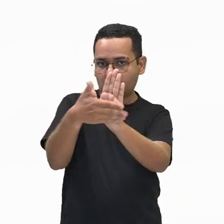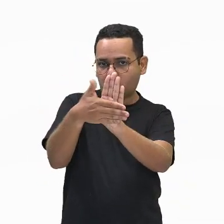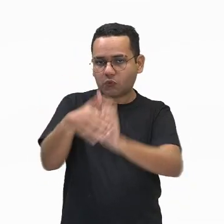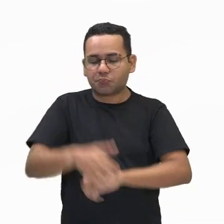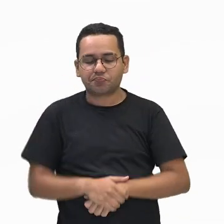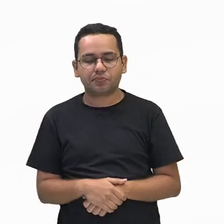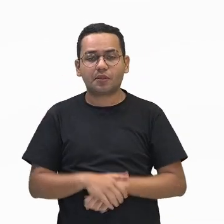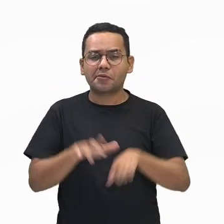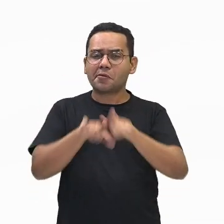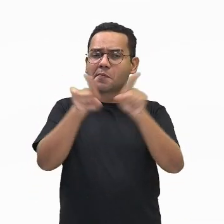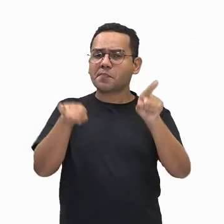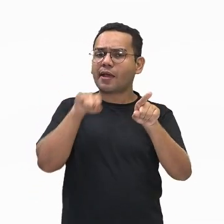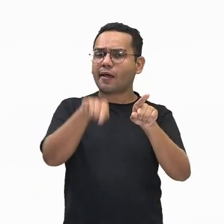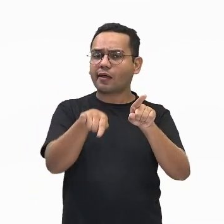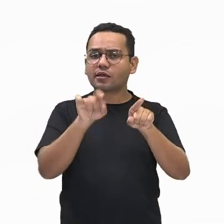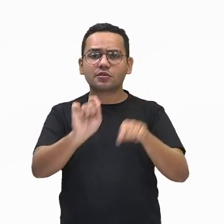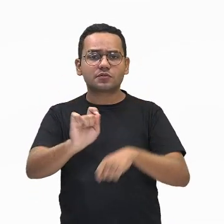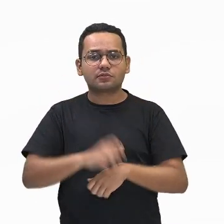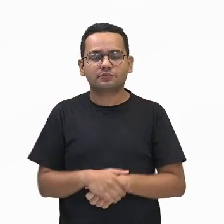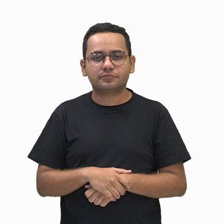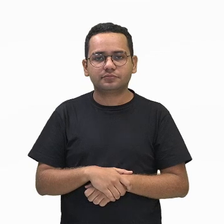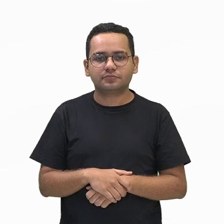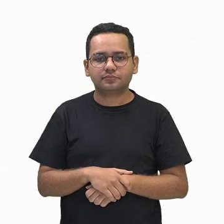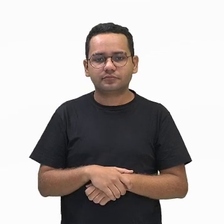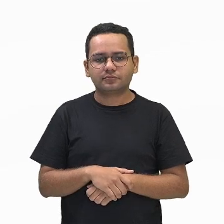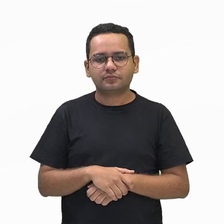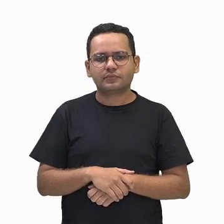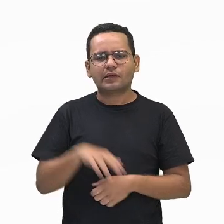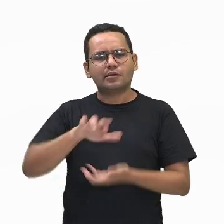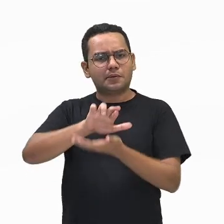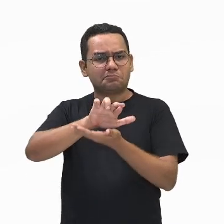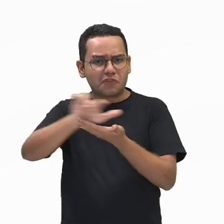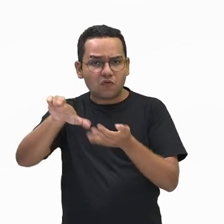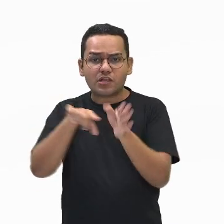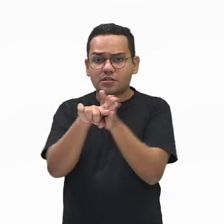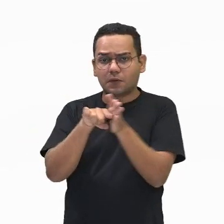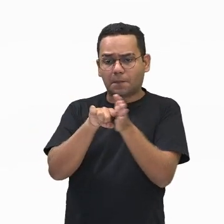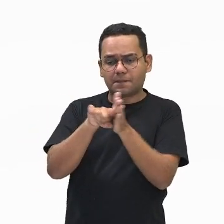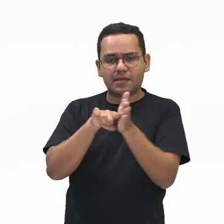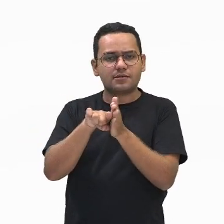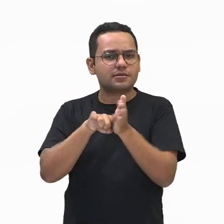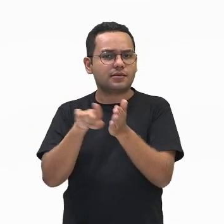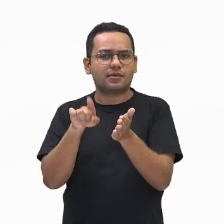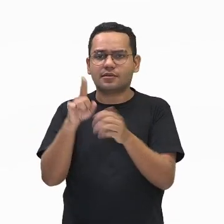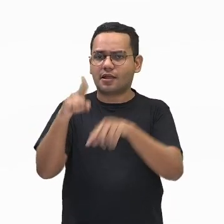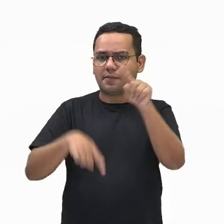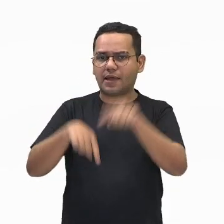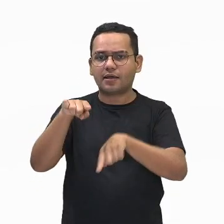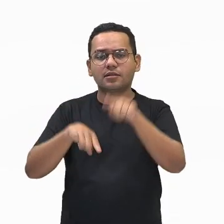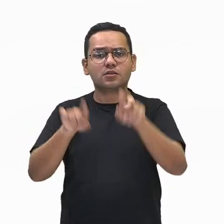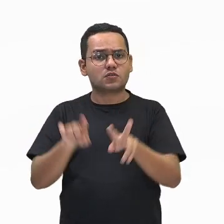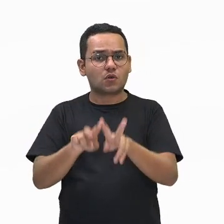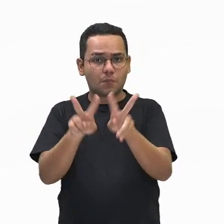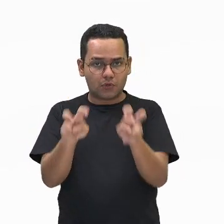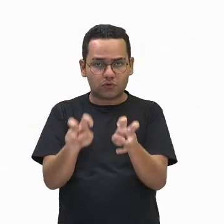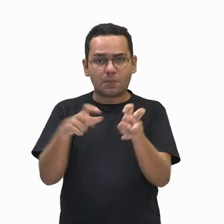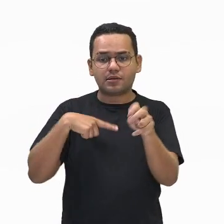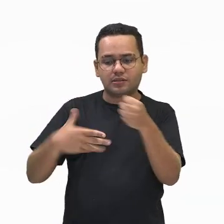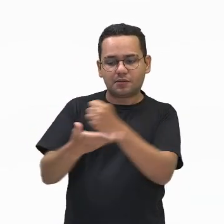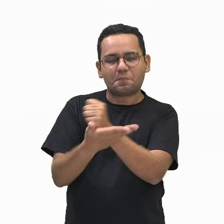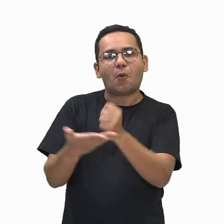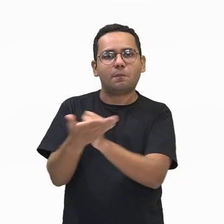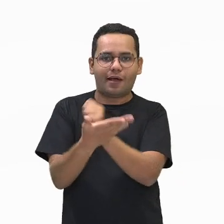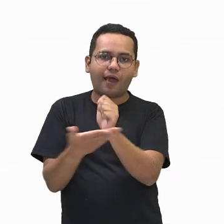etapa, serão realizadas pesquisas em diversas fontes referentes à temática, que lhes darão subsídios, vão lhe